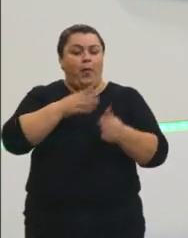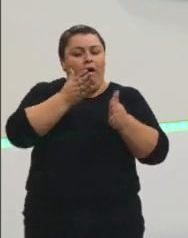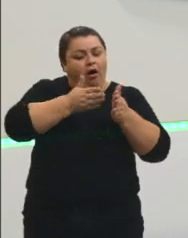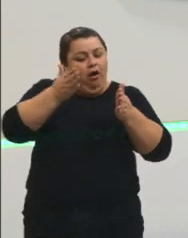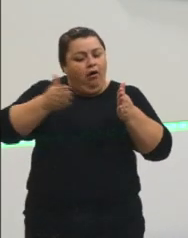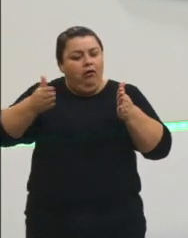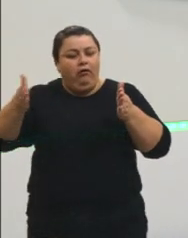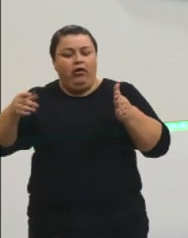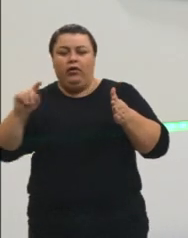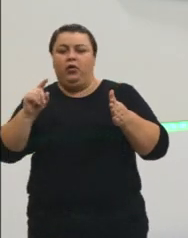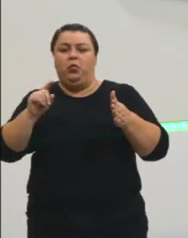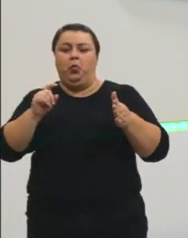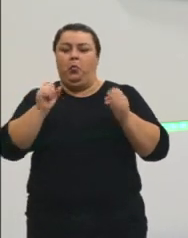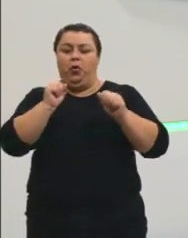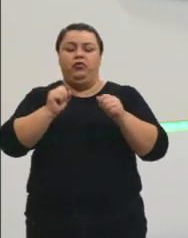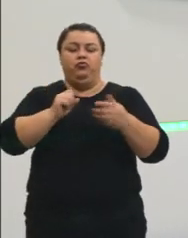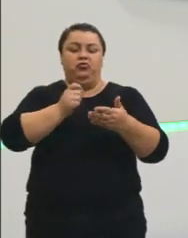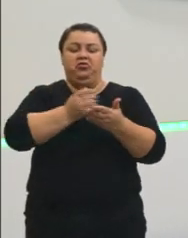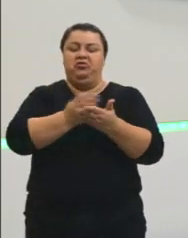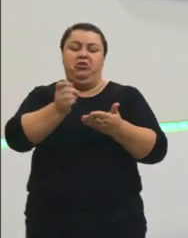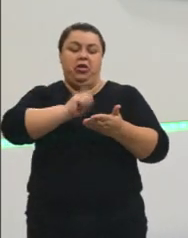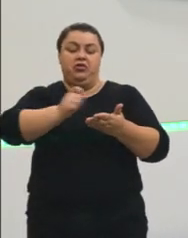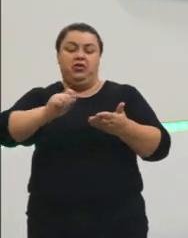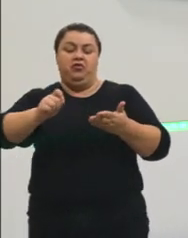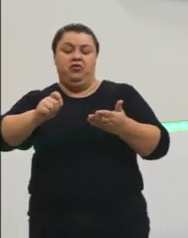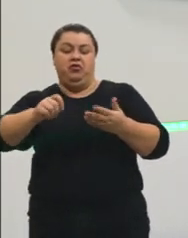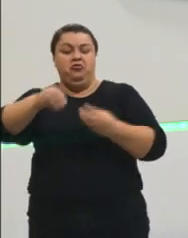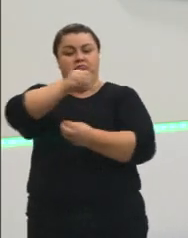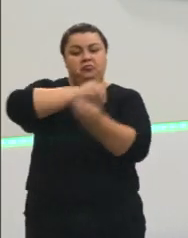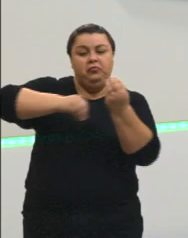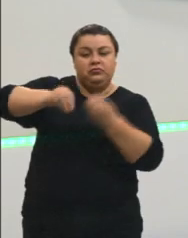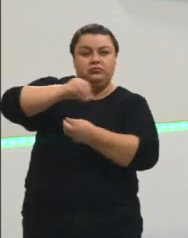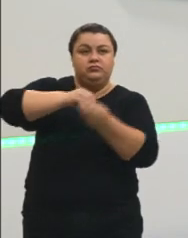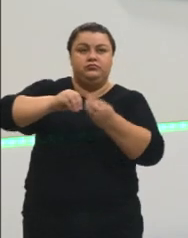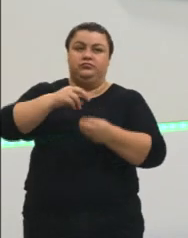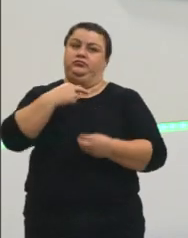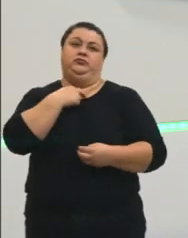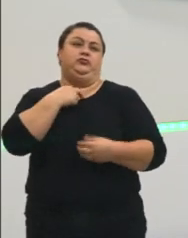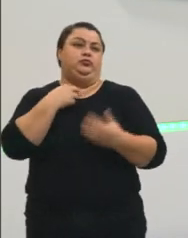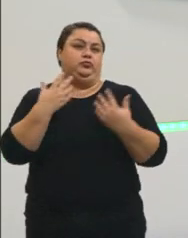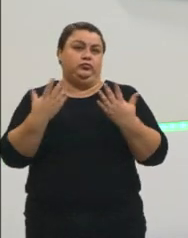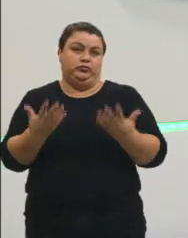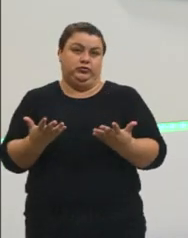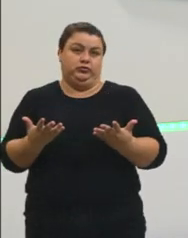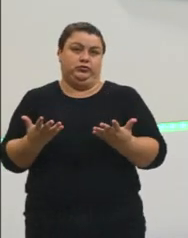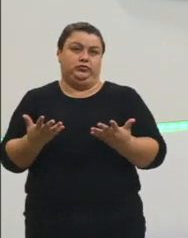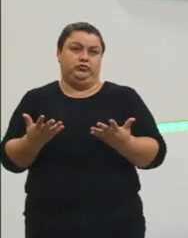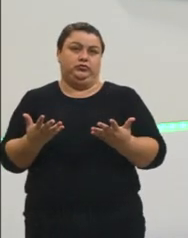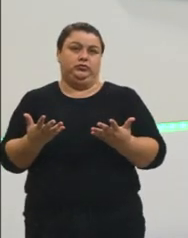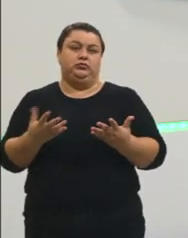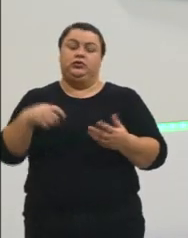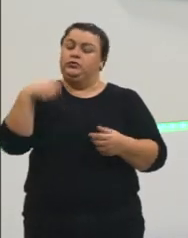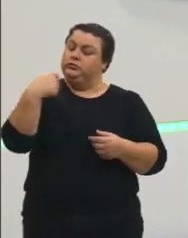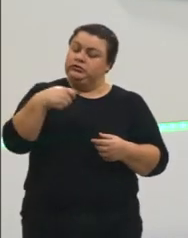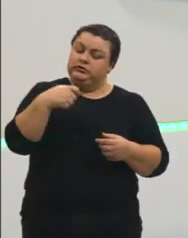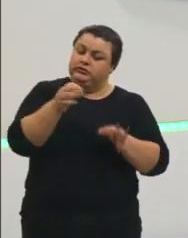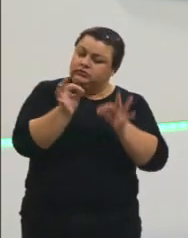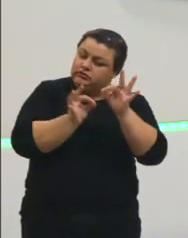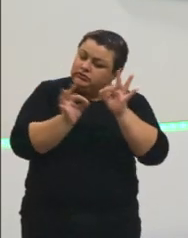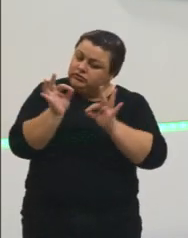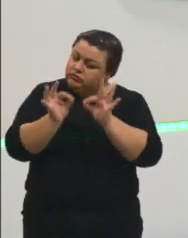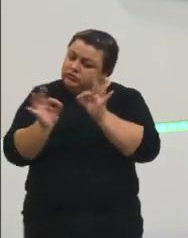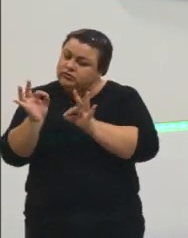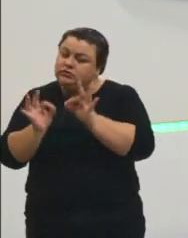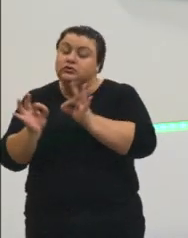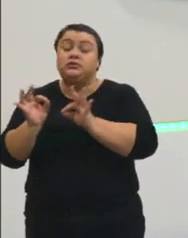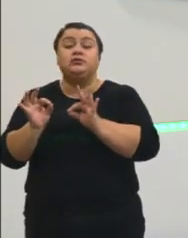eu não posso jogar as palavras o jeito fazer uma salada de frutas né fazer uma mistureba Então eu preciso dessa